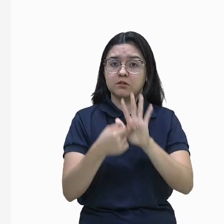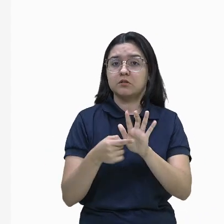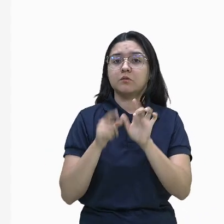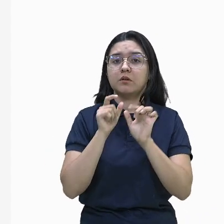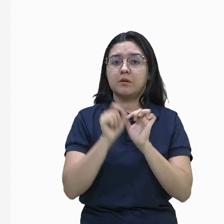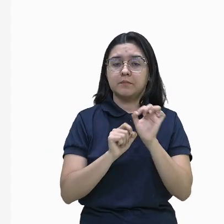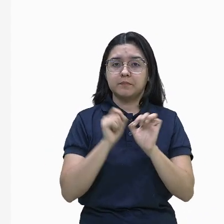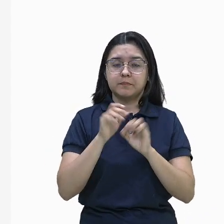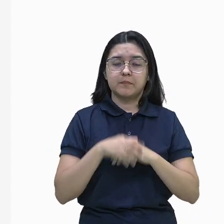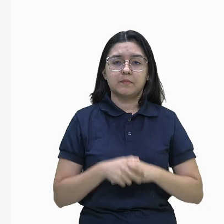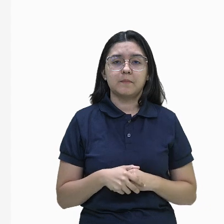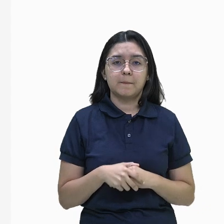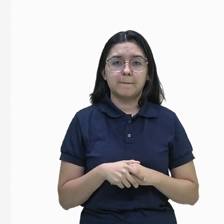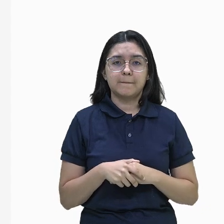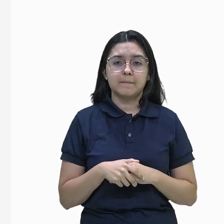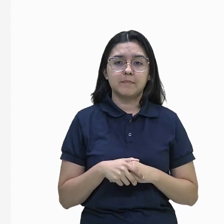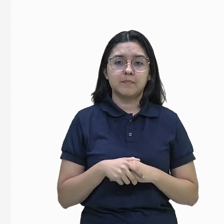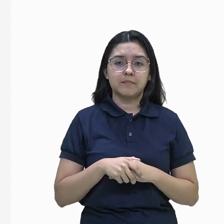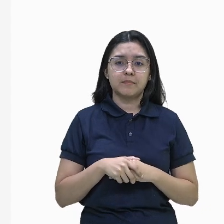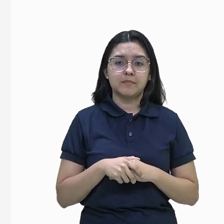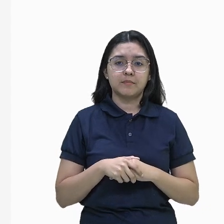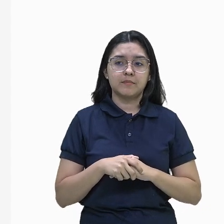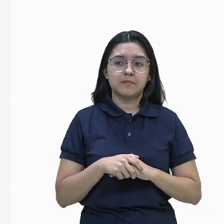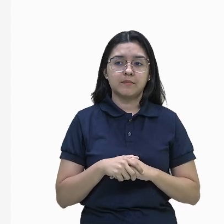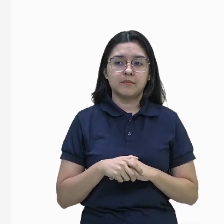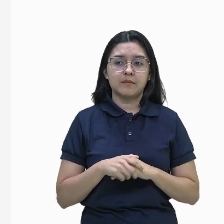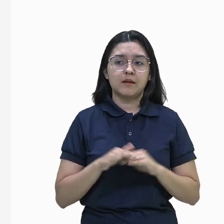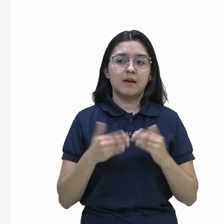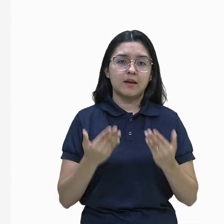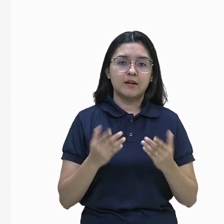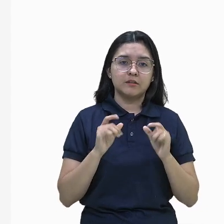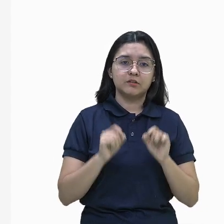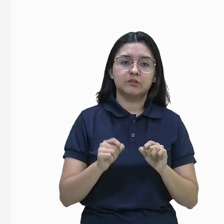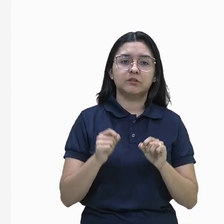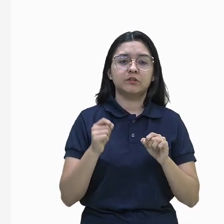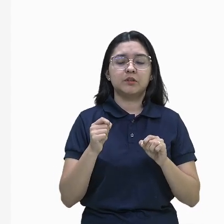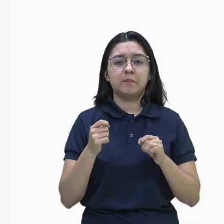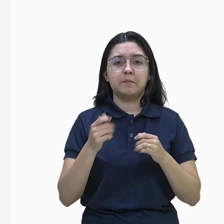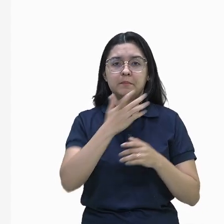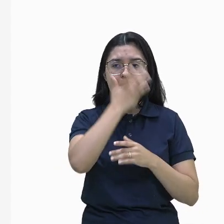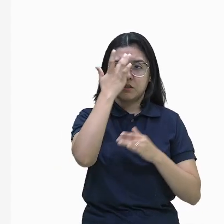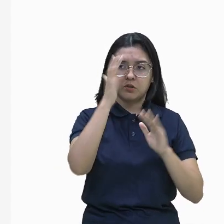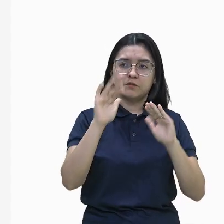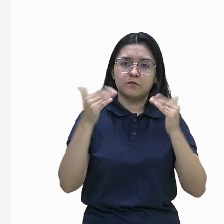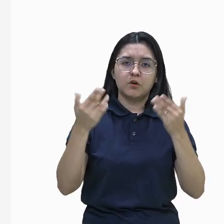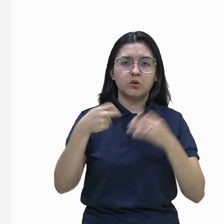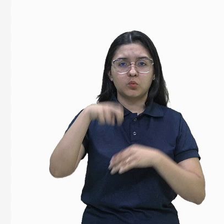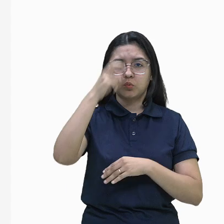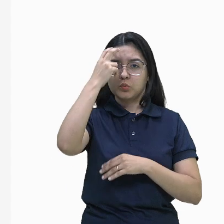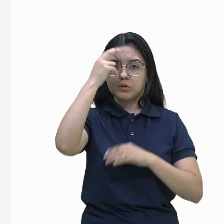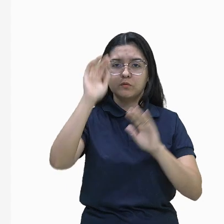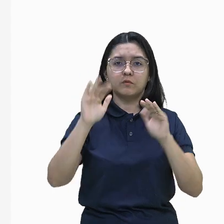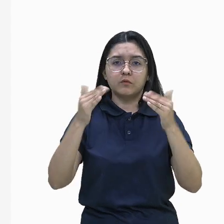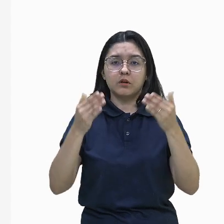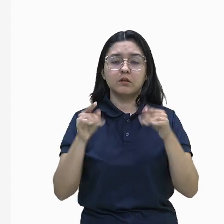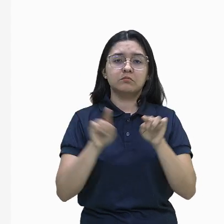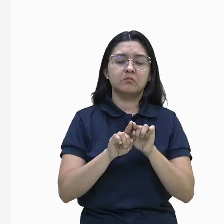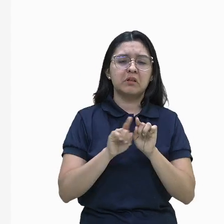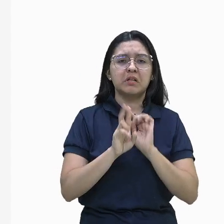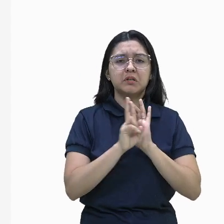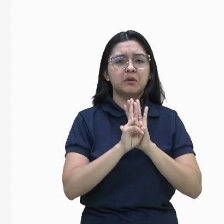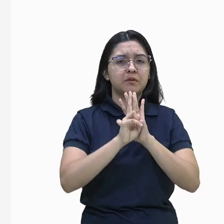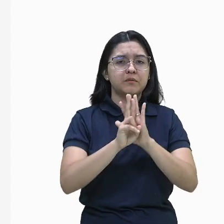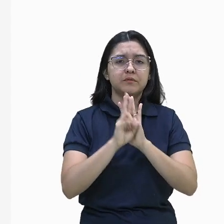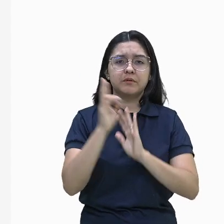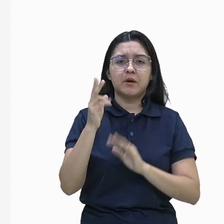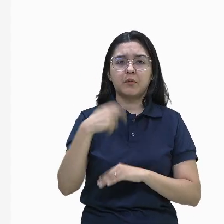serem realizadas por estrangeiros, dentro de uma cultura estrangeira, ela não representava a cultura e o